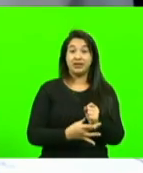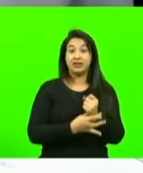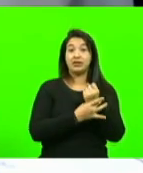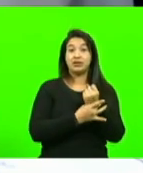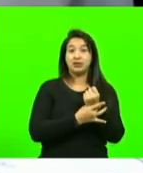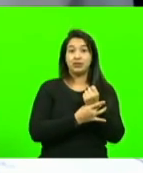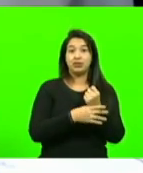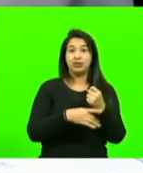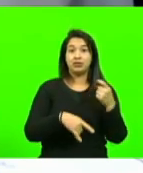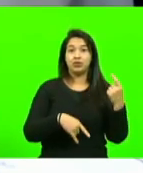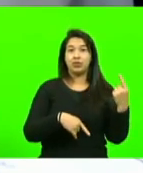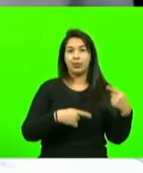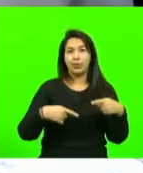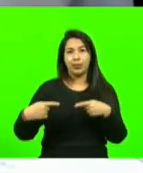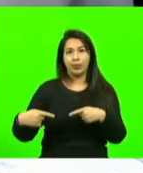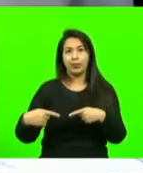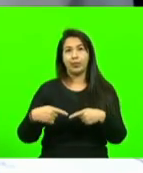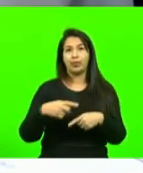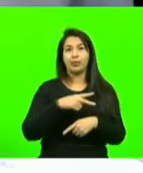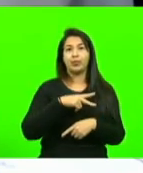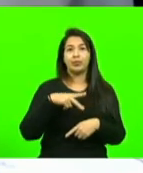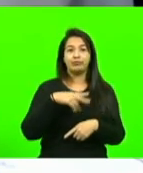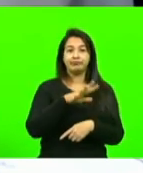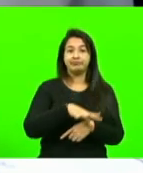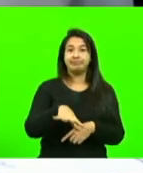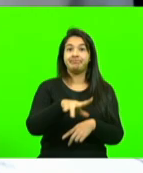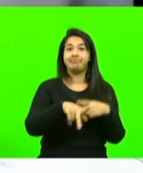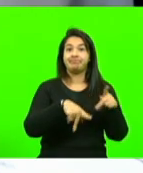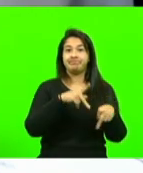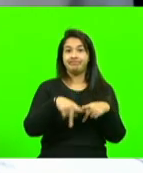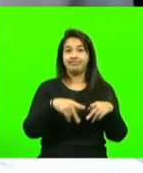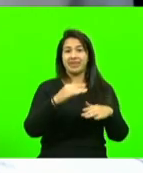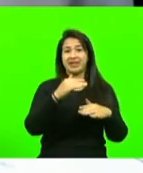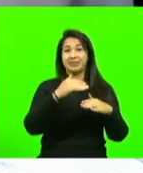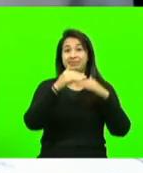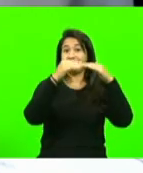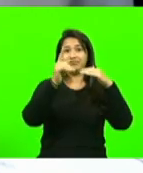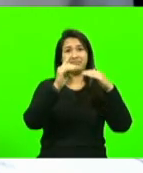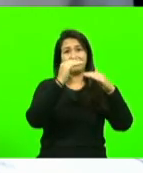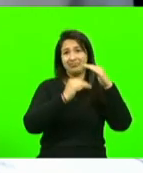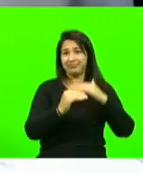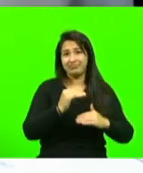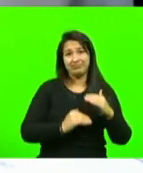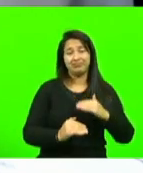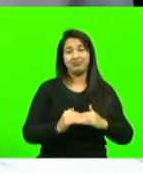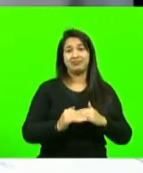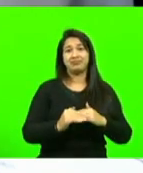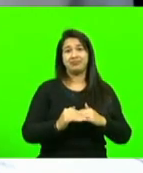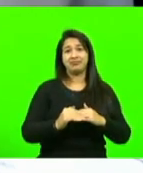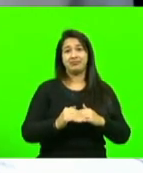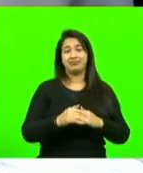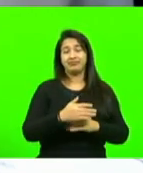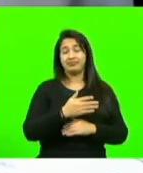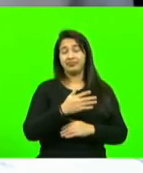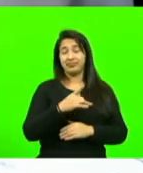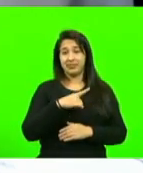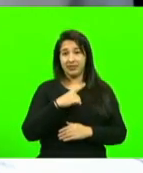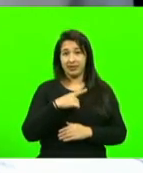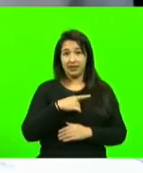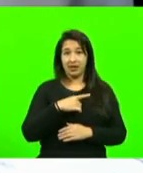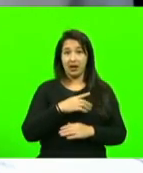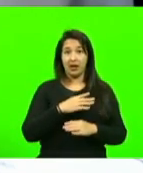de políticas públicas para a população né o metrô Sé se vindo civilizatório que é nós temos